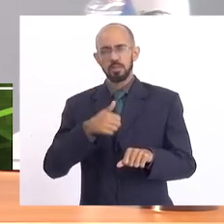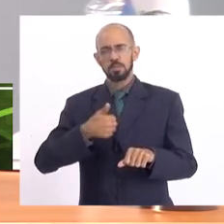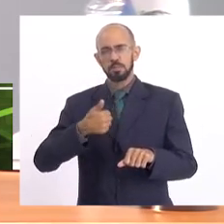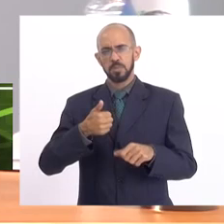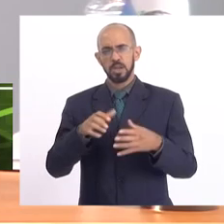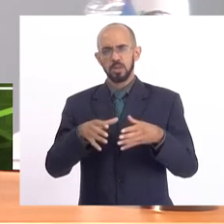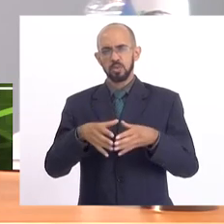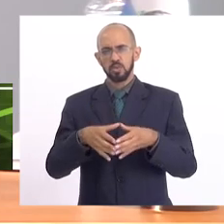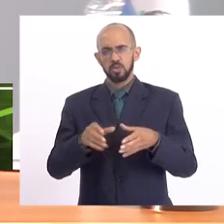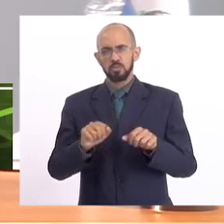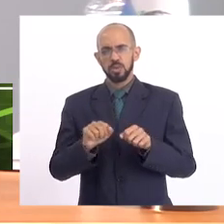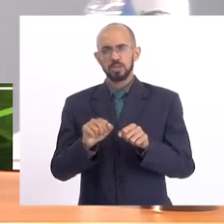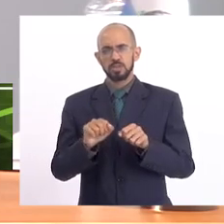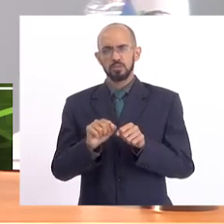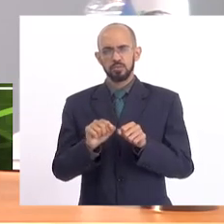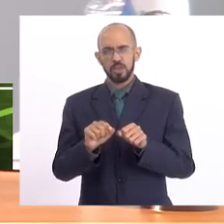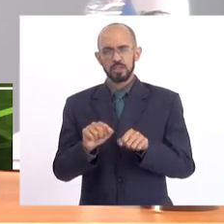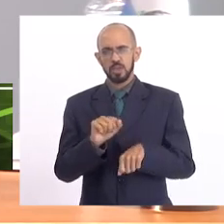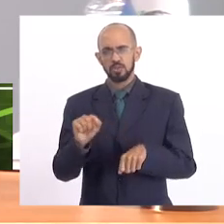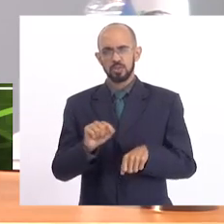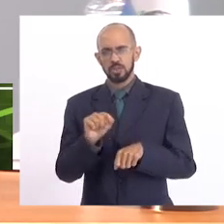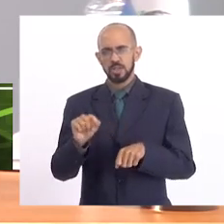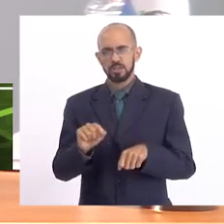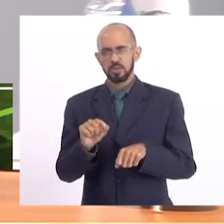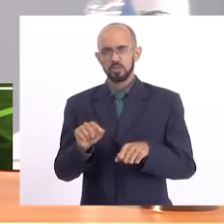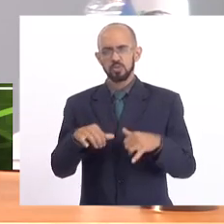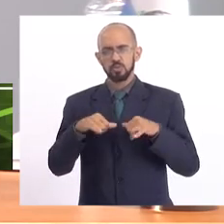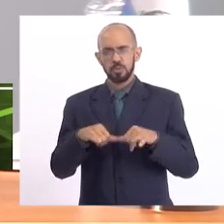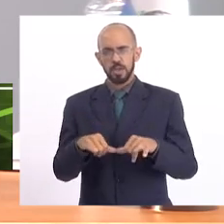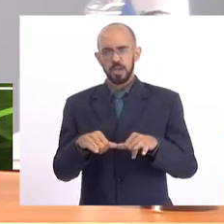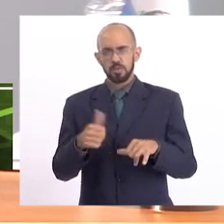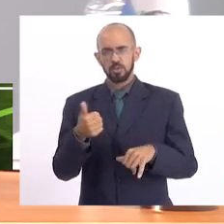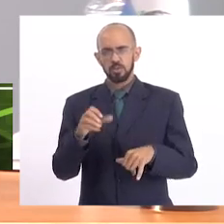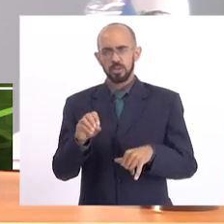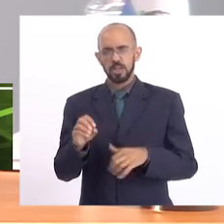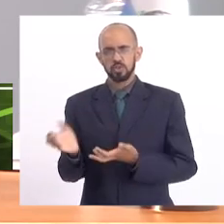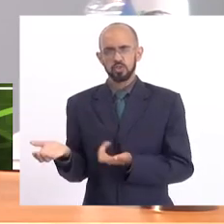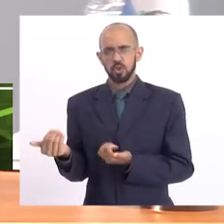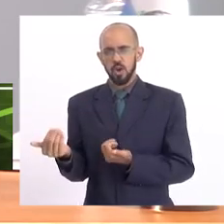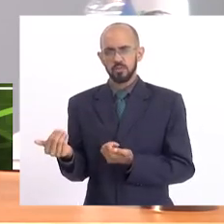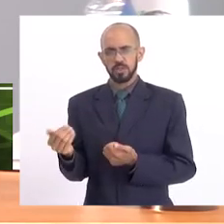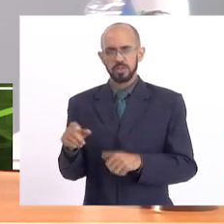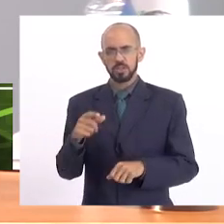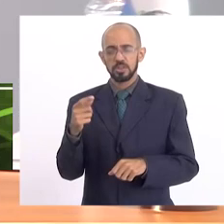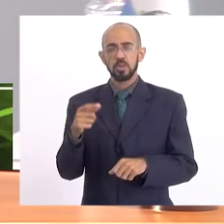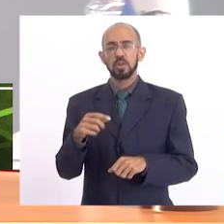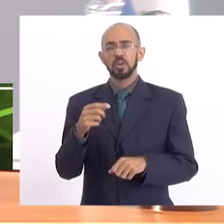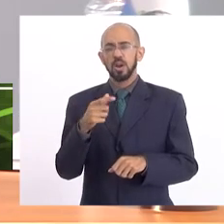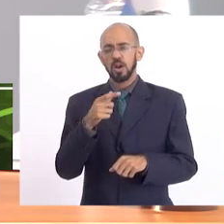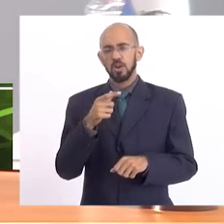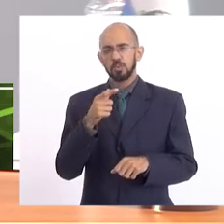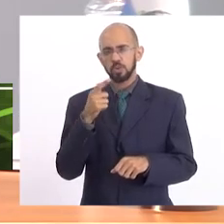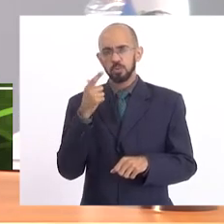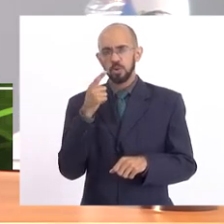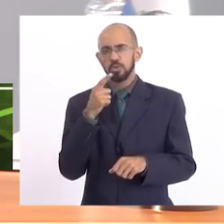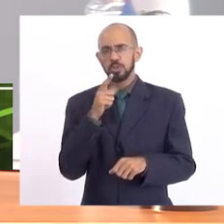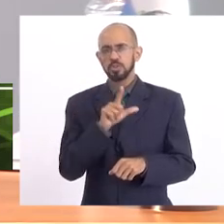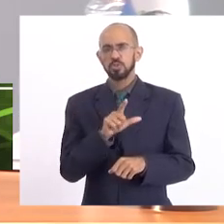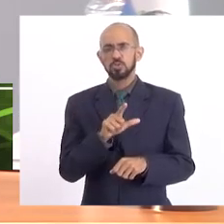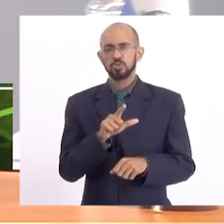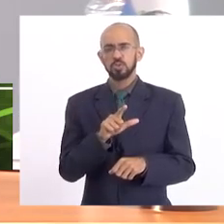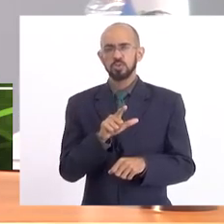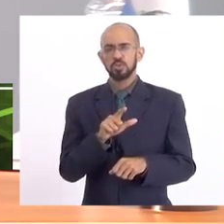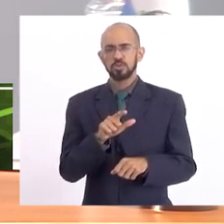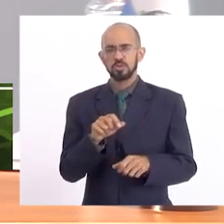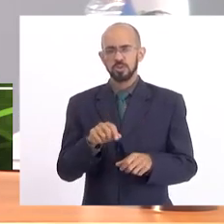pela Associação de Supermercado, 10 garotos, que estão sendo encaminhados para o mercado de trabalho. A juíza